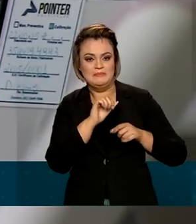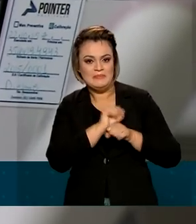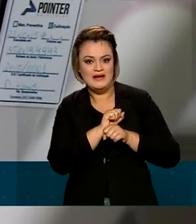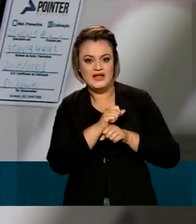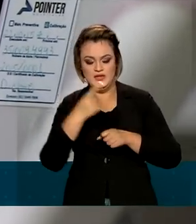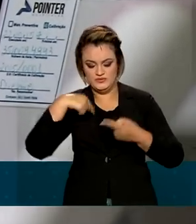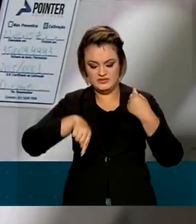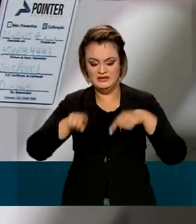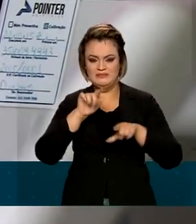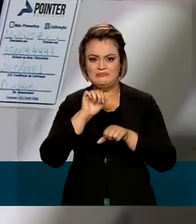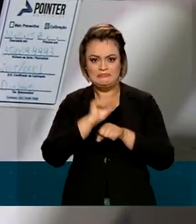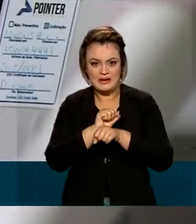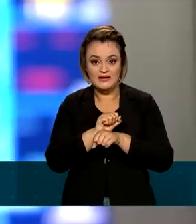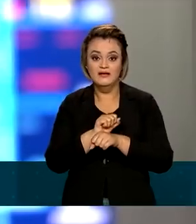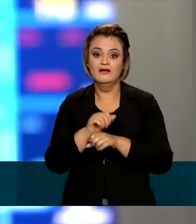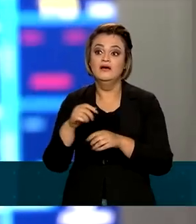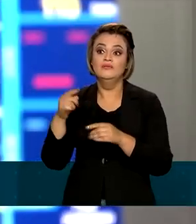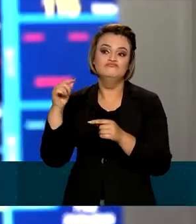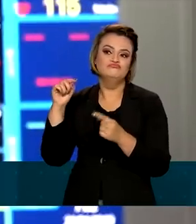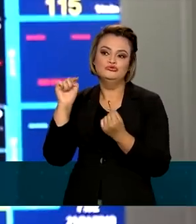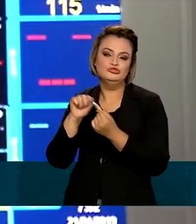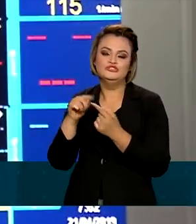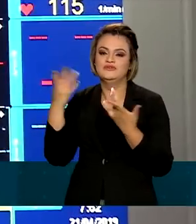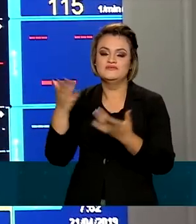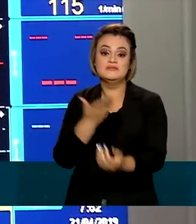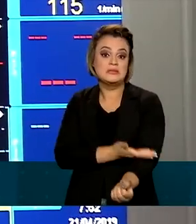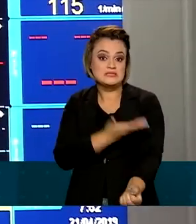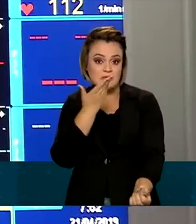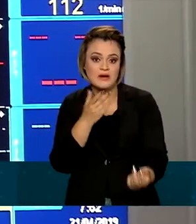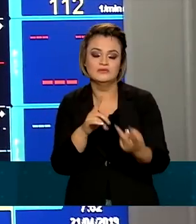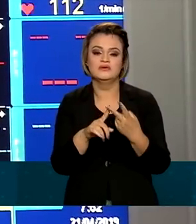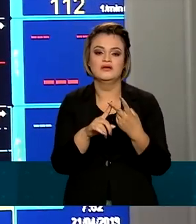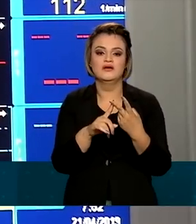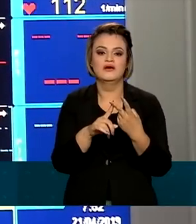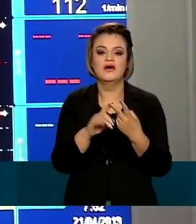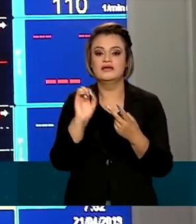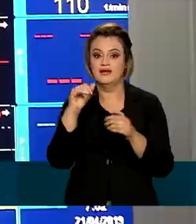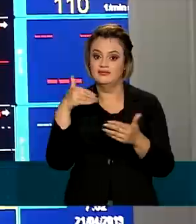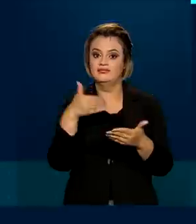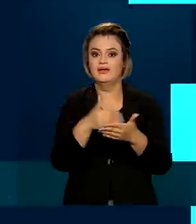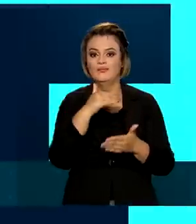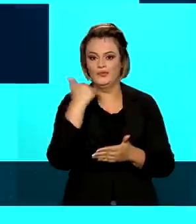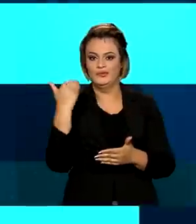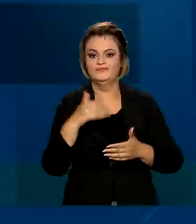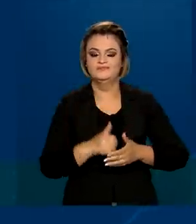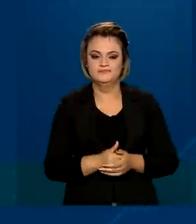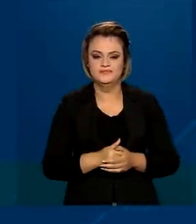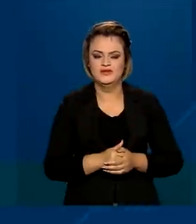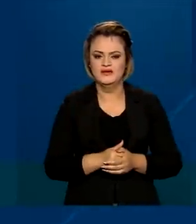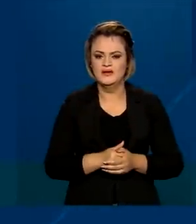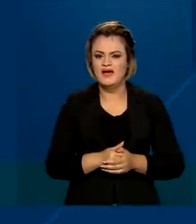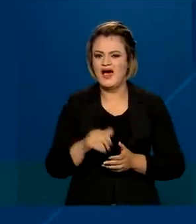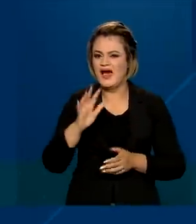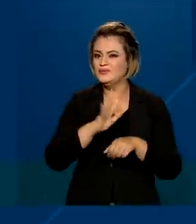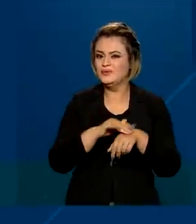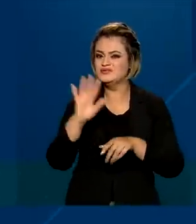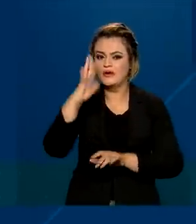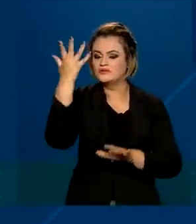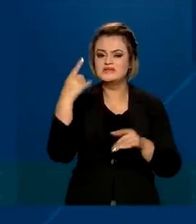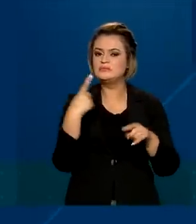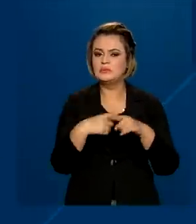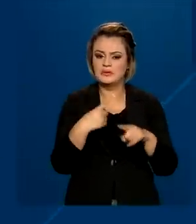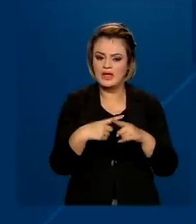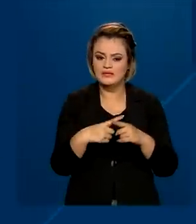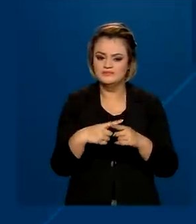desenvolvida a partir de outras doenças, como a pressão alta, e pode levar à morte. As principais causas da